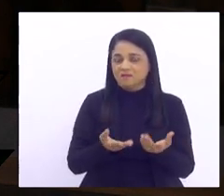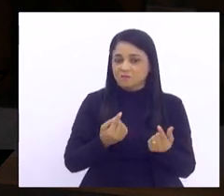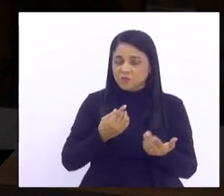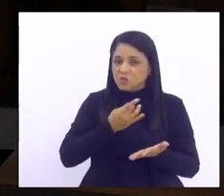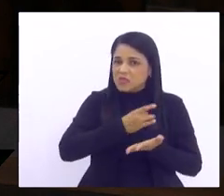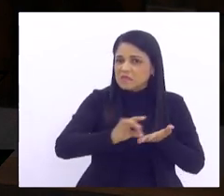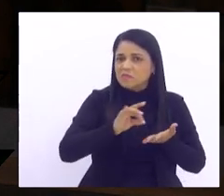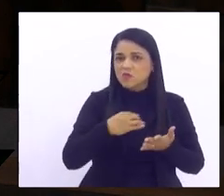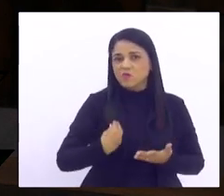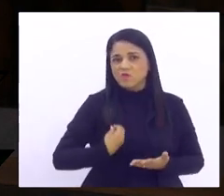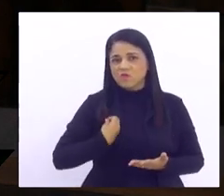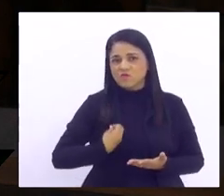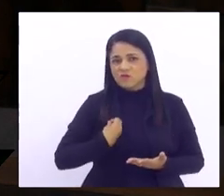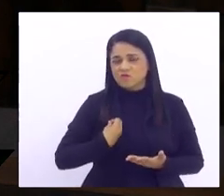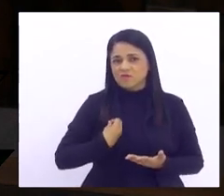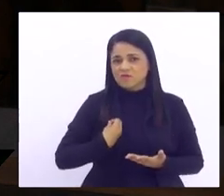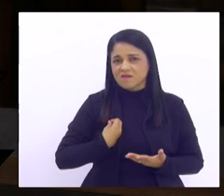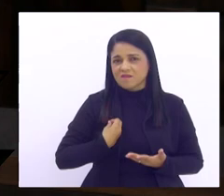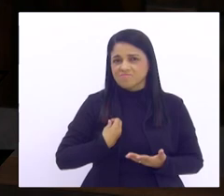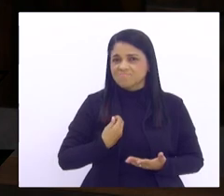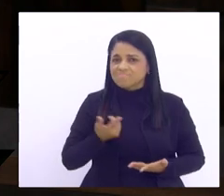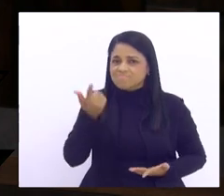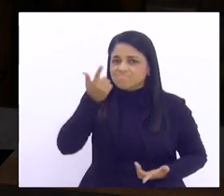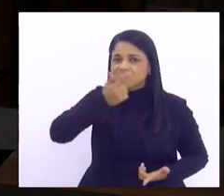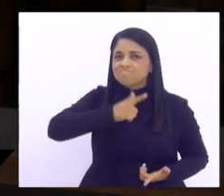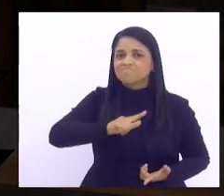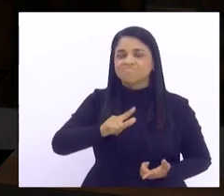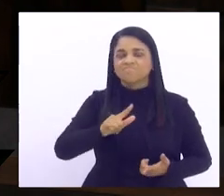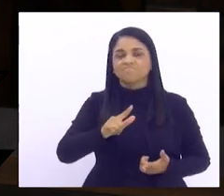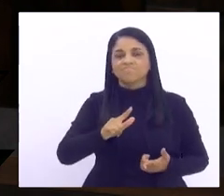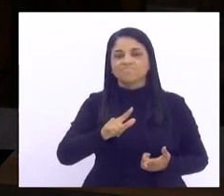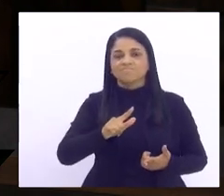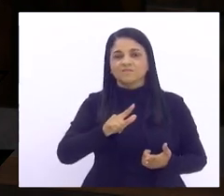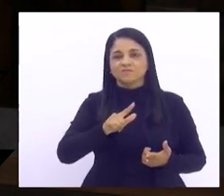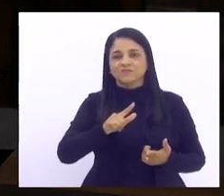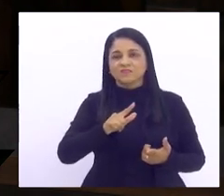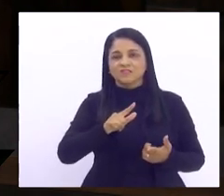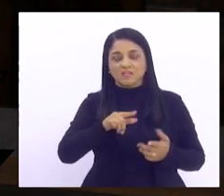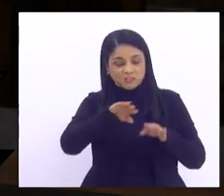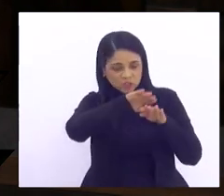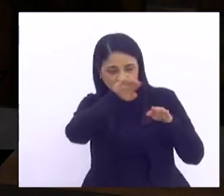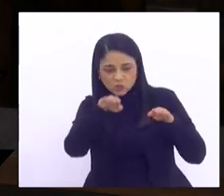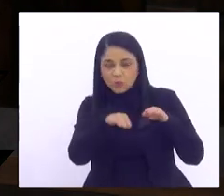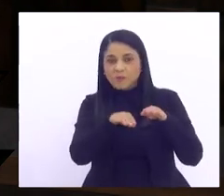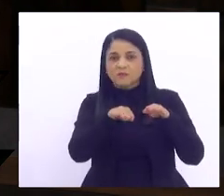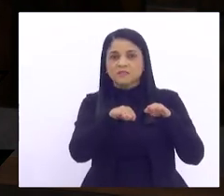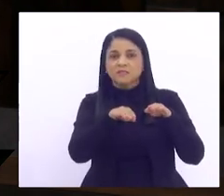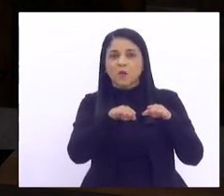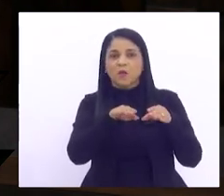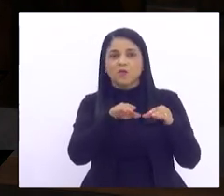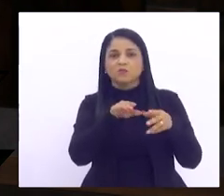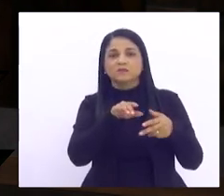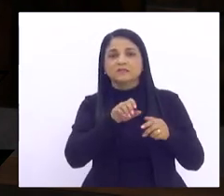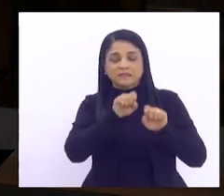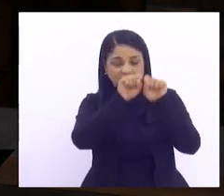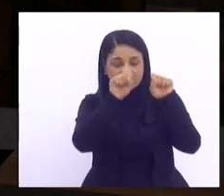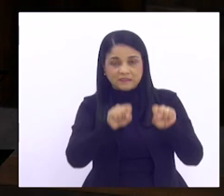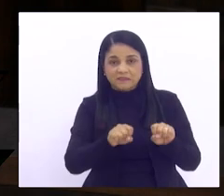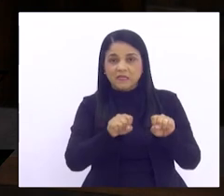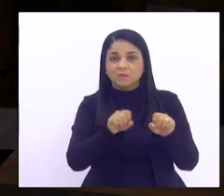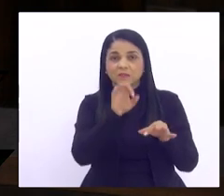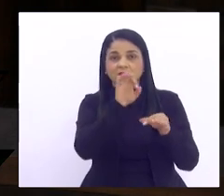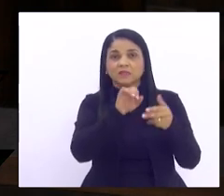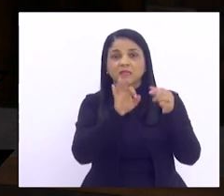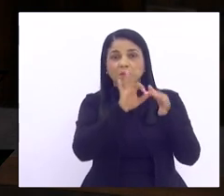vida. Eles querem ganhar no tapetão, sem submissão ao processo democrático, porque eles sabem que perdem no